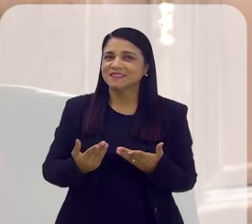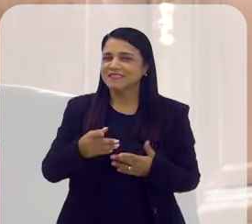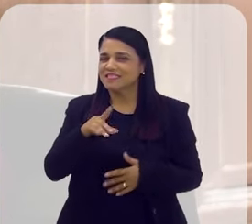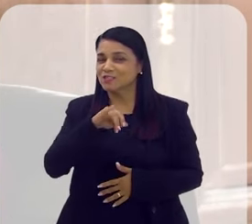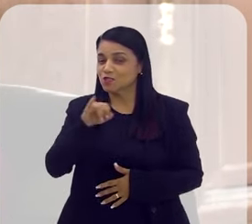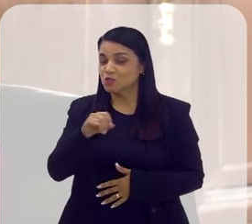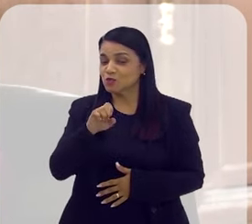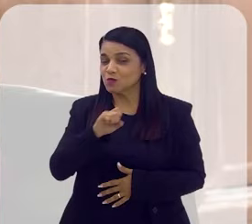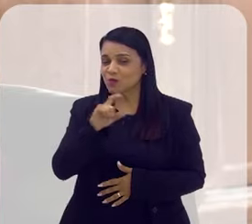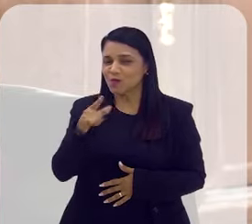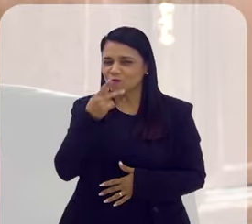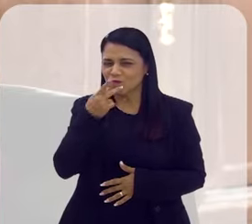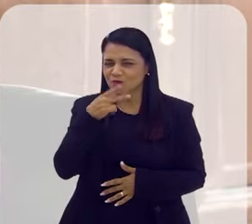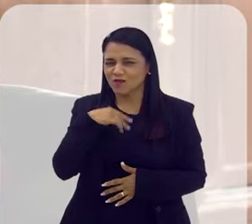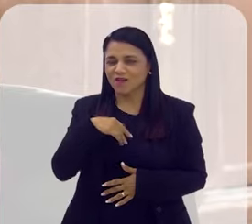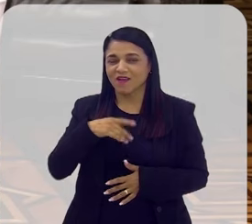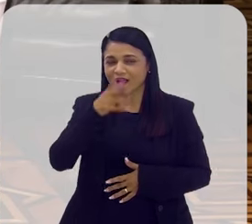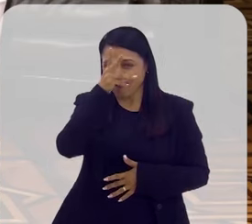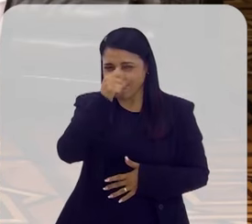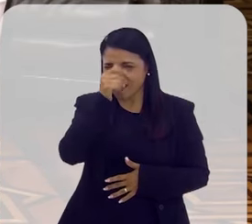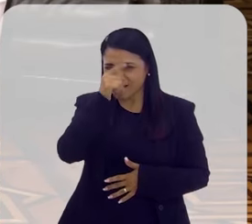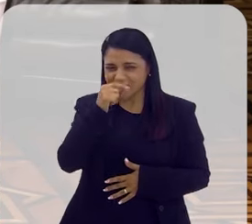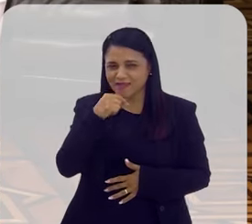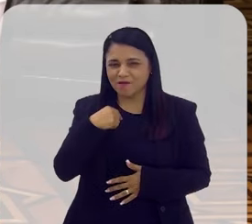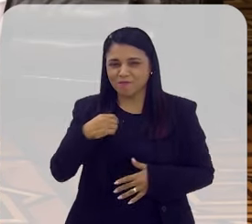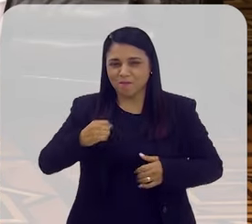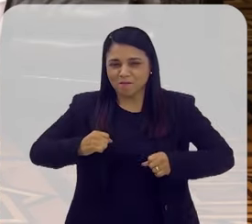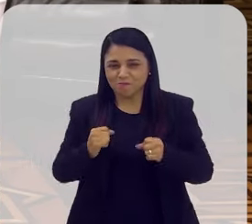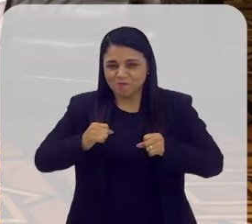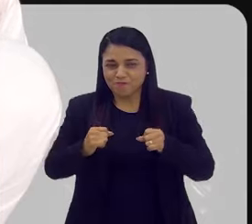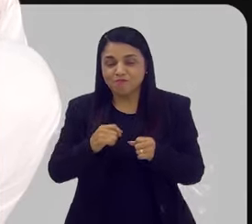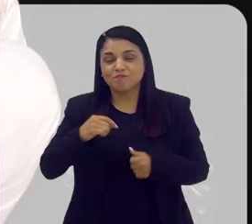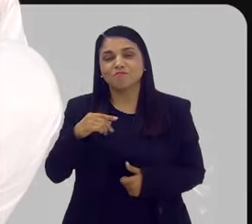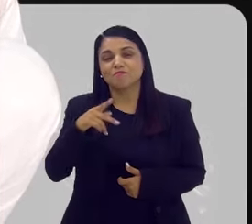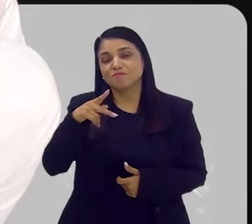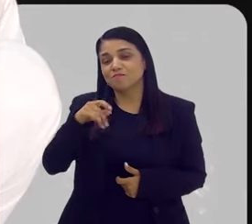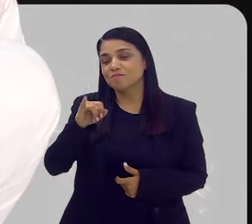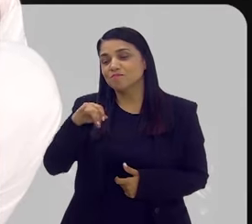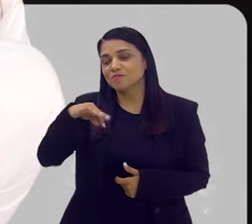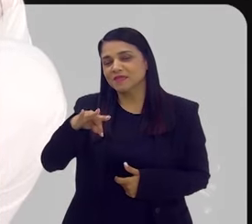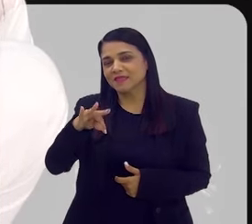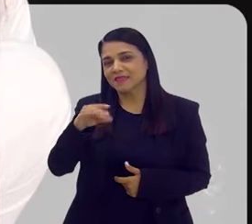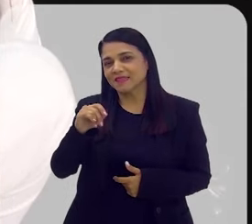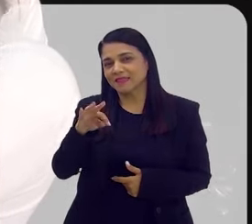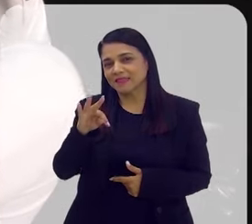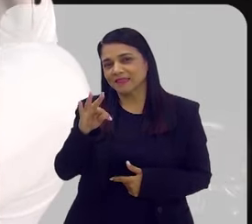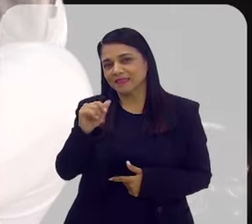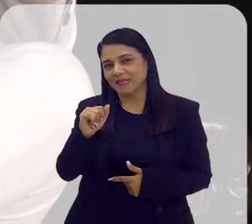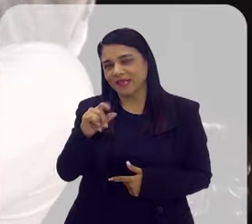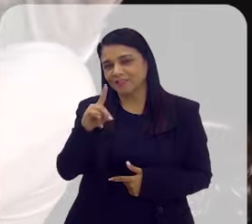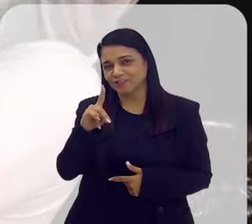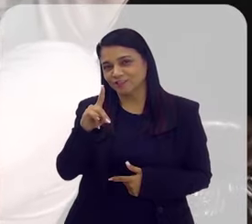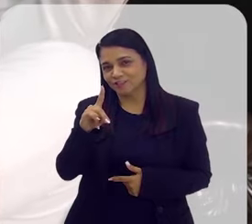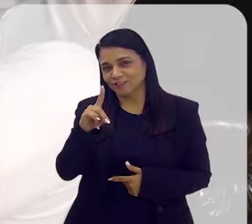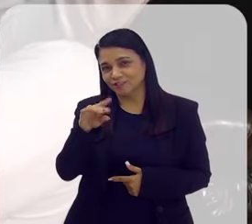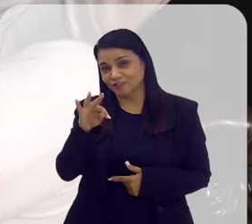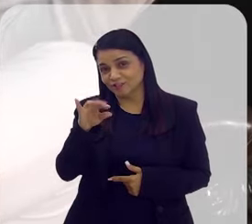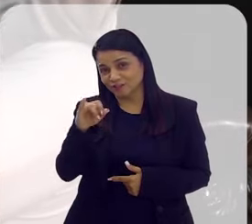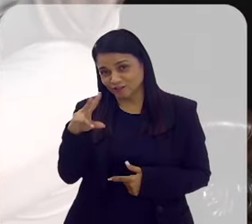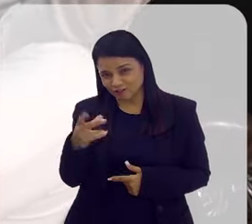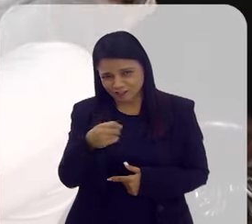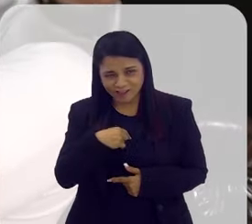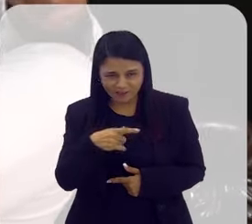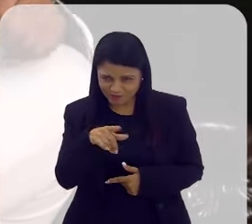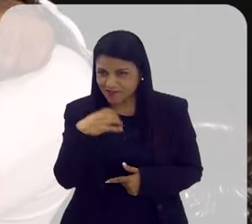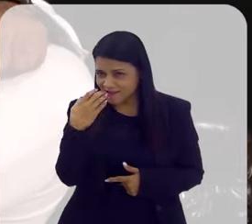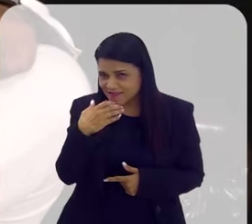Ai, o Joel, gente, falou que cantava Galinha Pintadinha. Galinha isso pintadinha. Aqui é um programa sério, Joel. Você cantava. Você